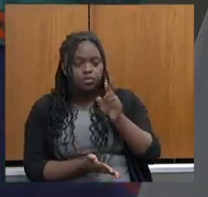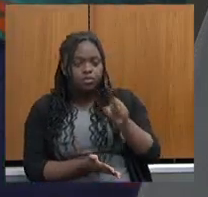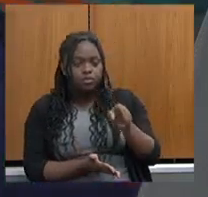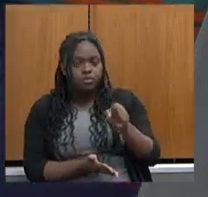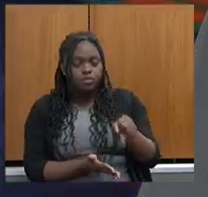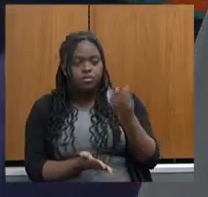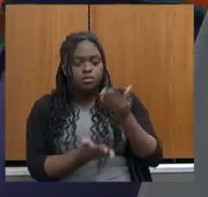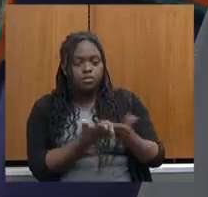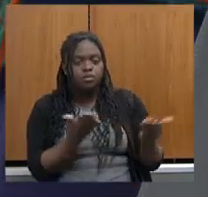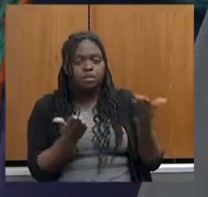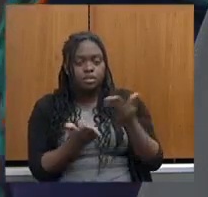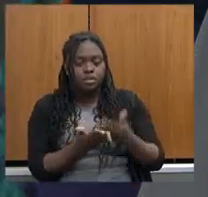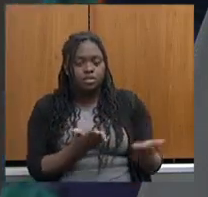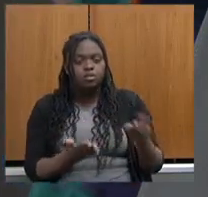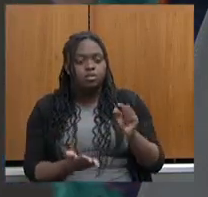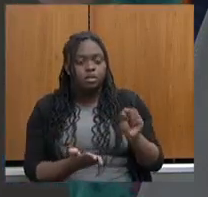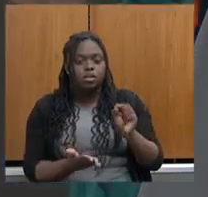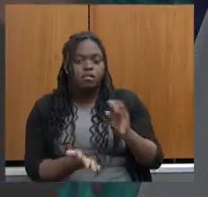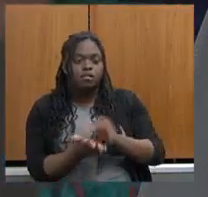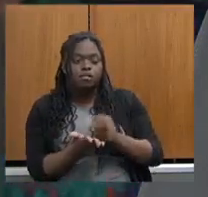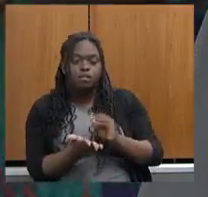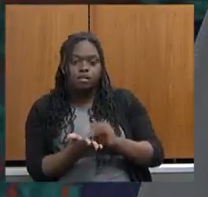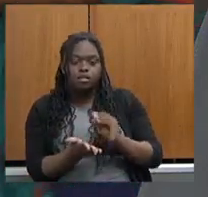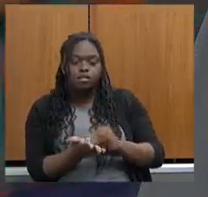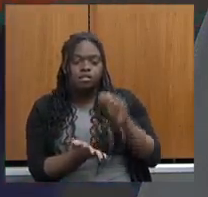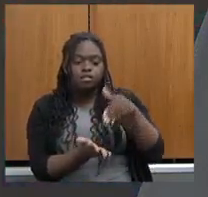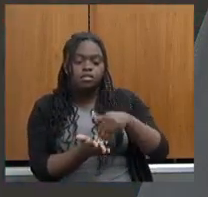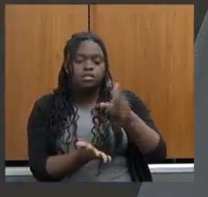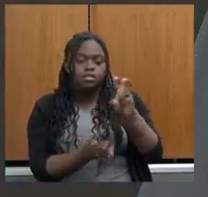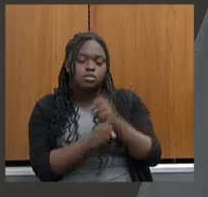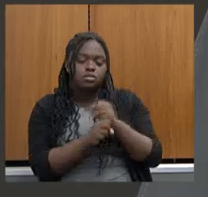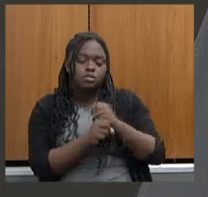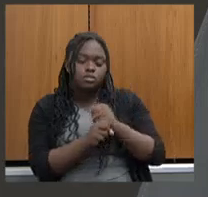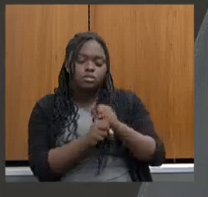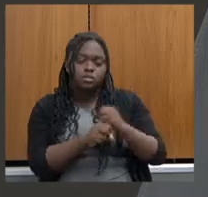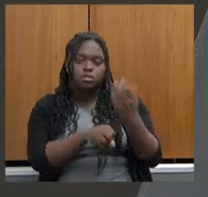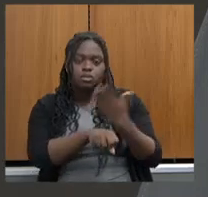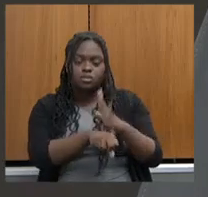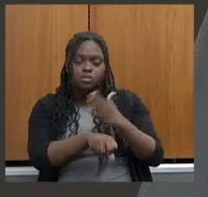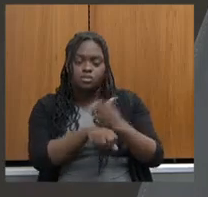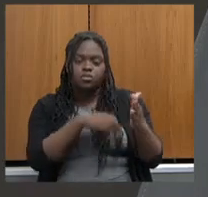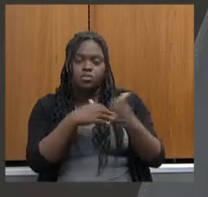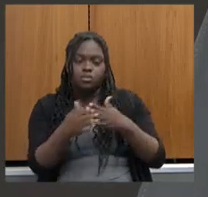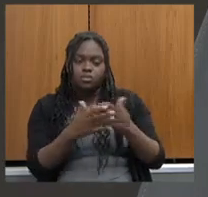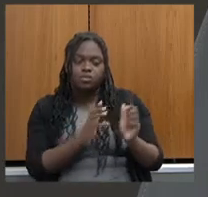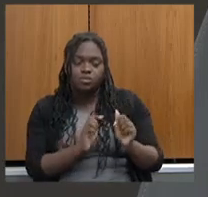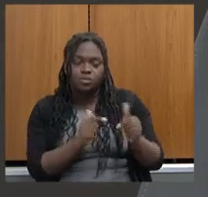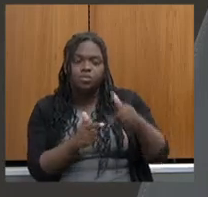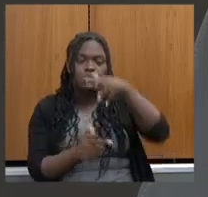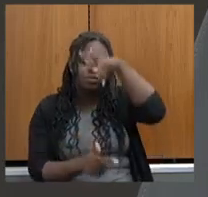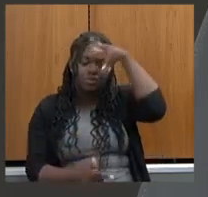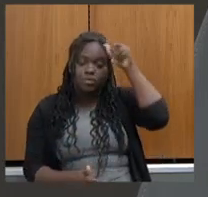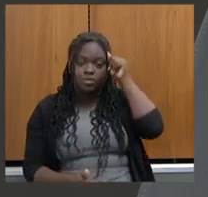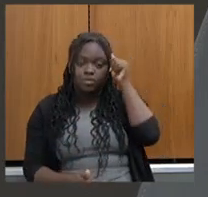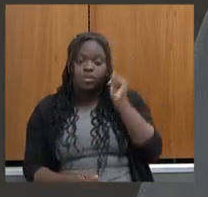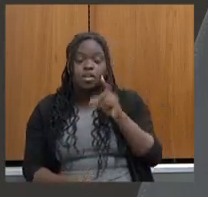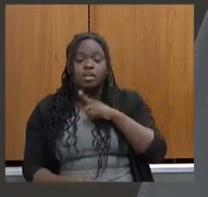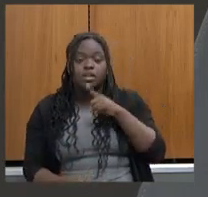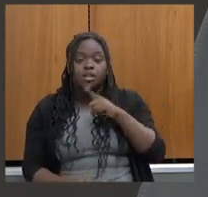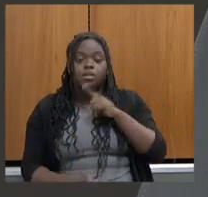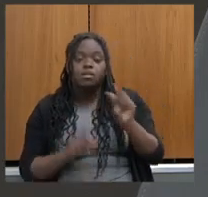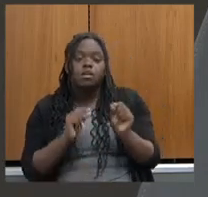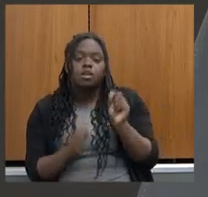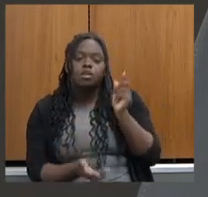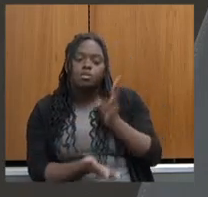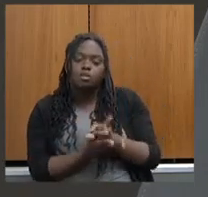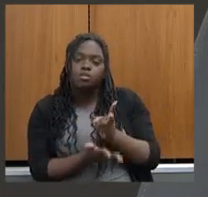pena de perda do cargo com inabilitação até cinco anos para exercício de qualquer função pública de modo acessar seus constantes